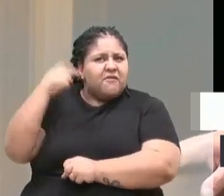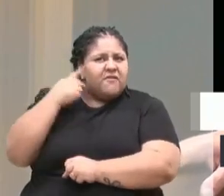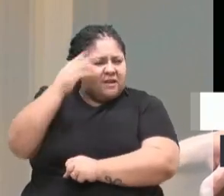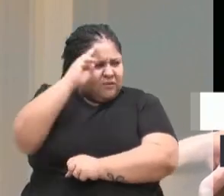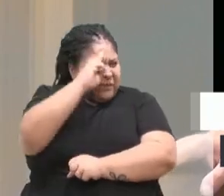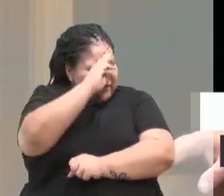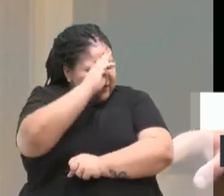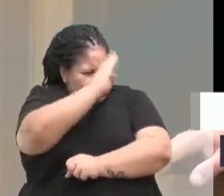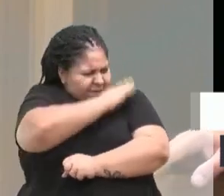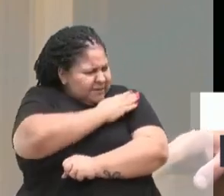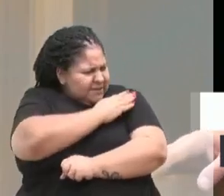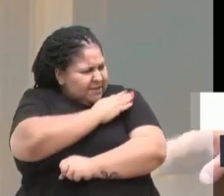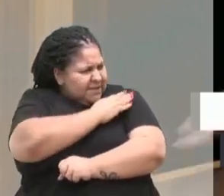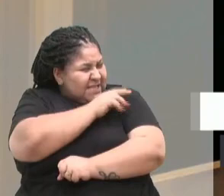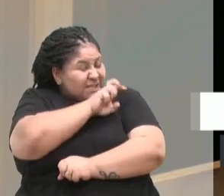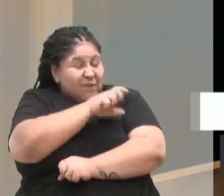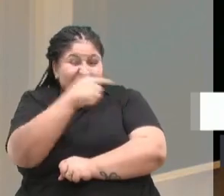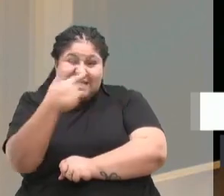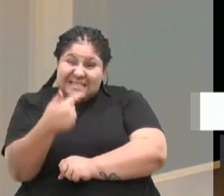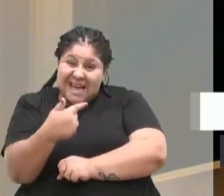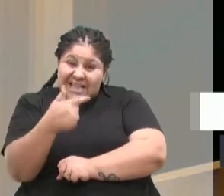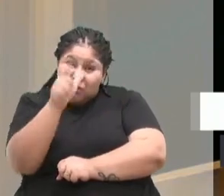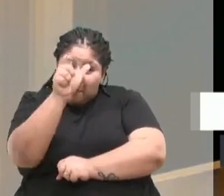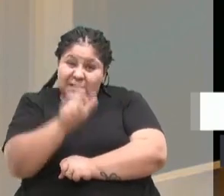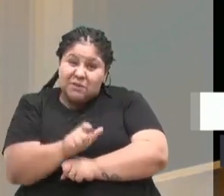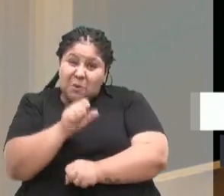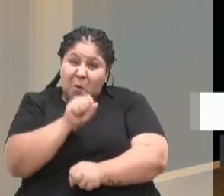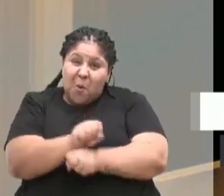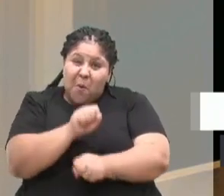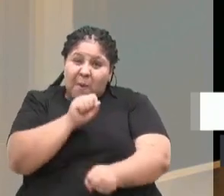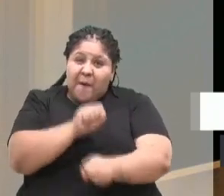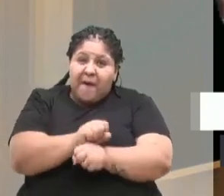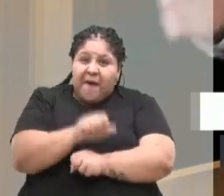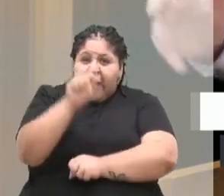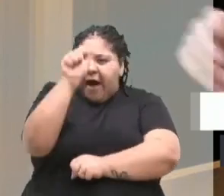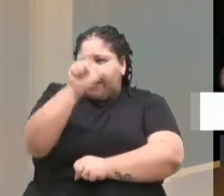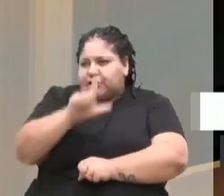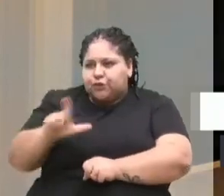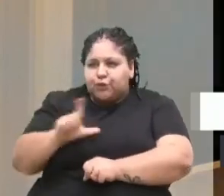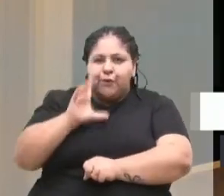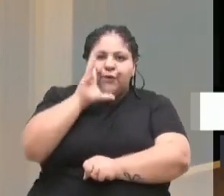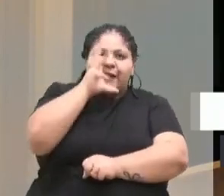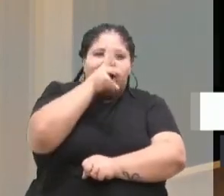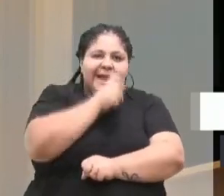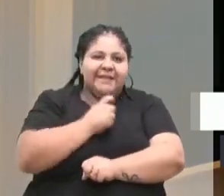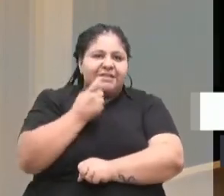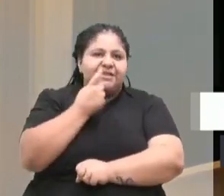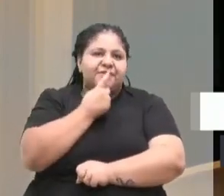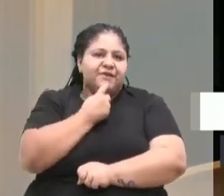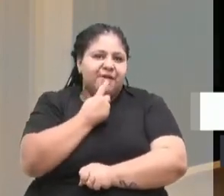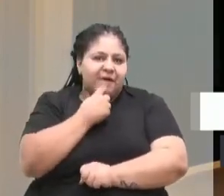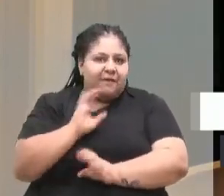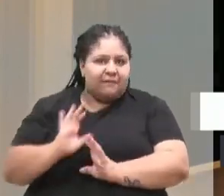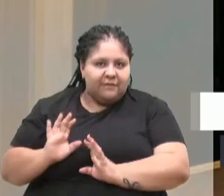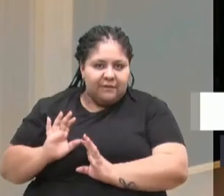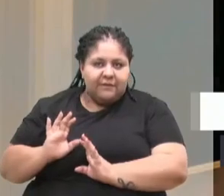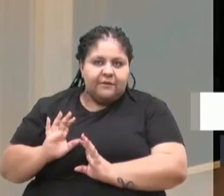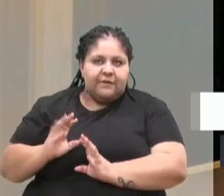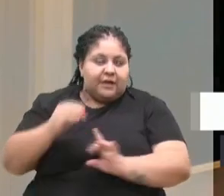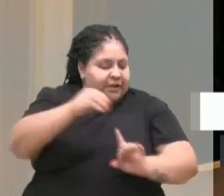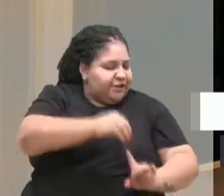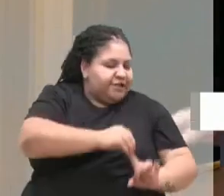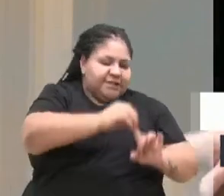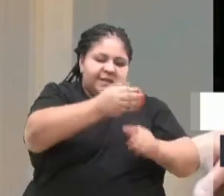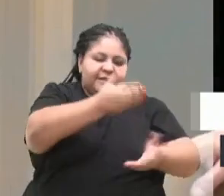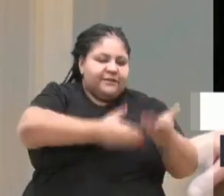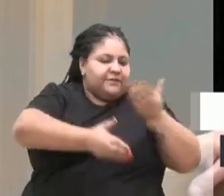57 pessoas esperando. E daí ele disse, não, mas a gente tem prioridades, azul, laranja, vermelho, conforme a prioridade a gente está atendendo, está